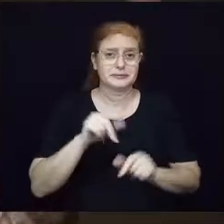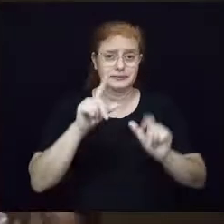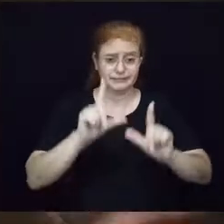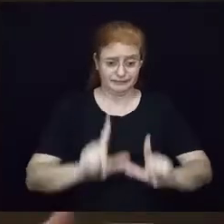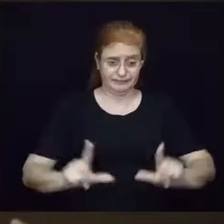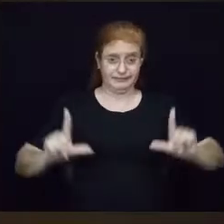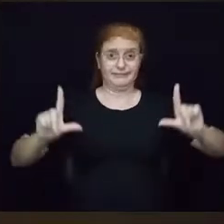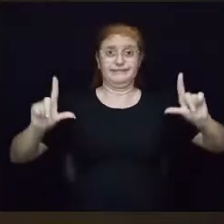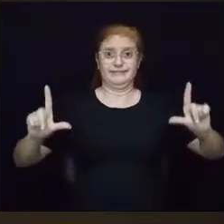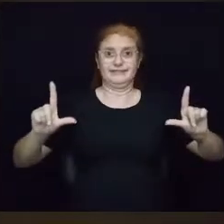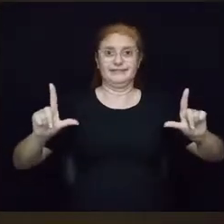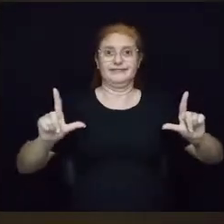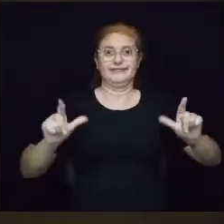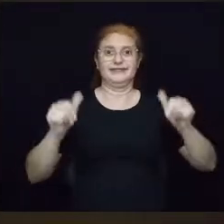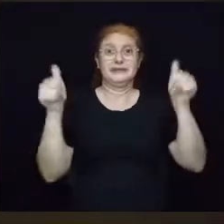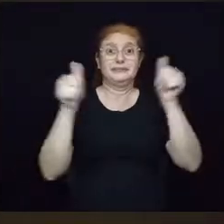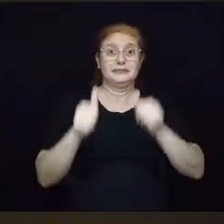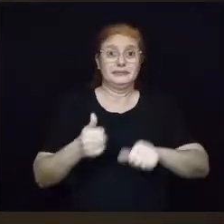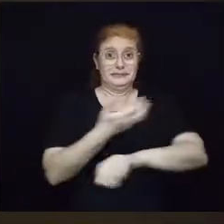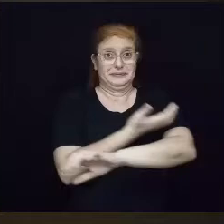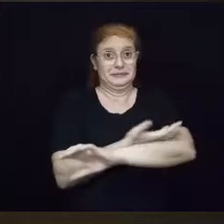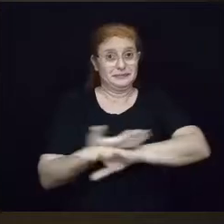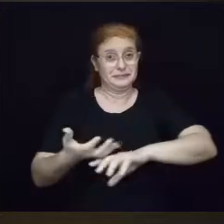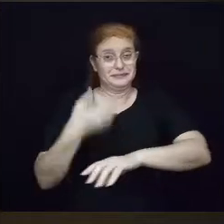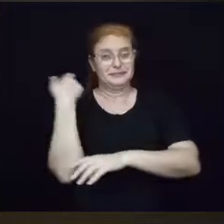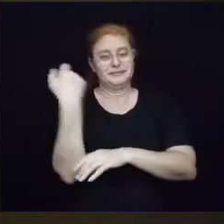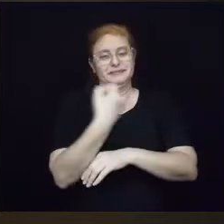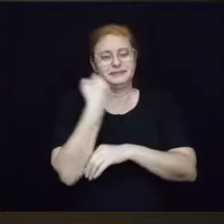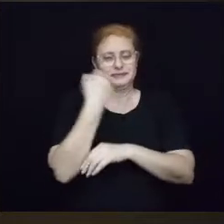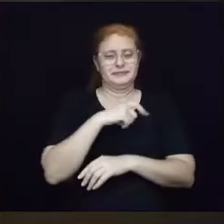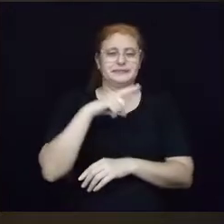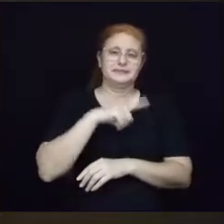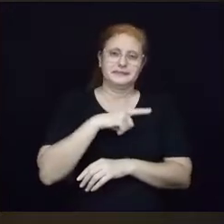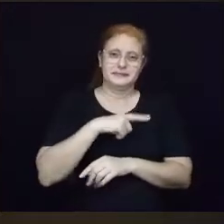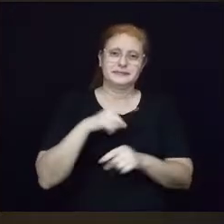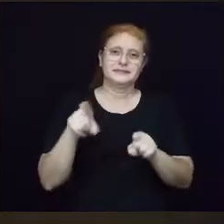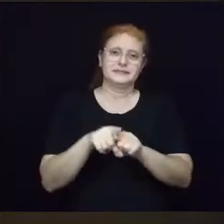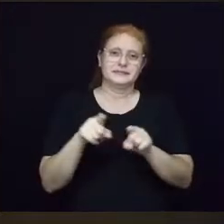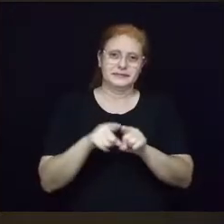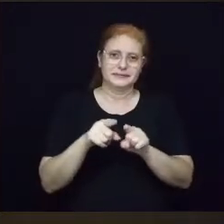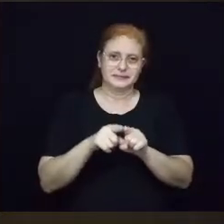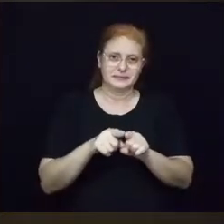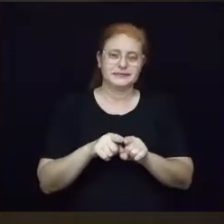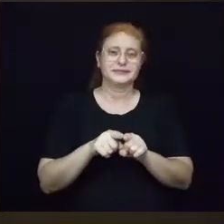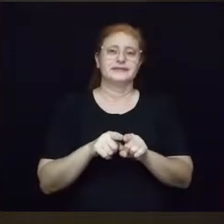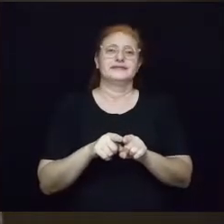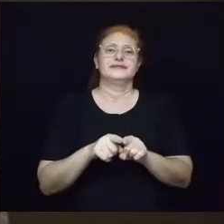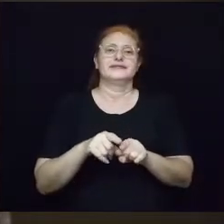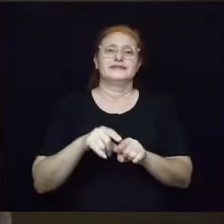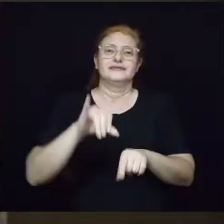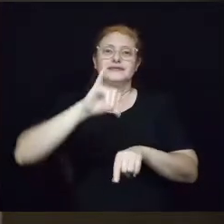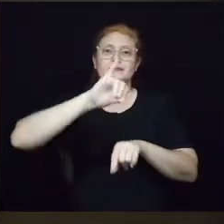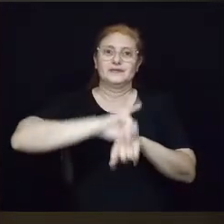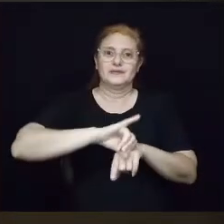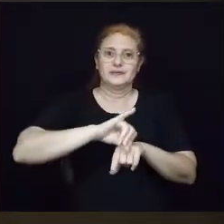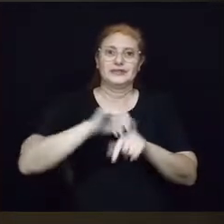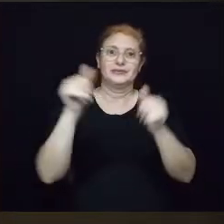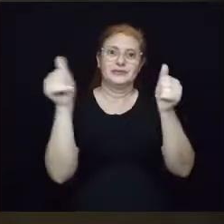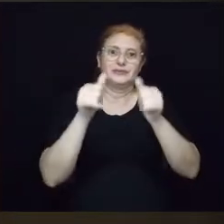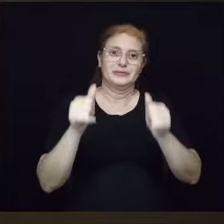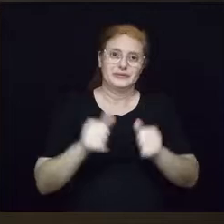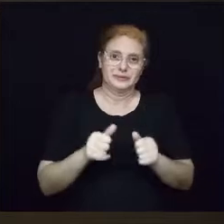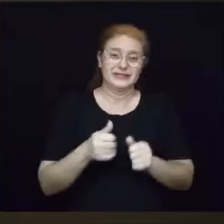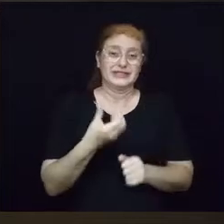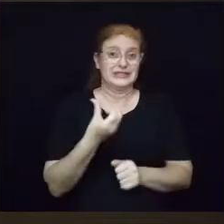uma paisagem do Pampa Gaúcho. E também temos a obra Paisagem, né? São 648 blocos